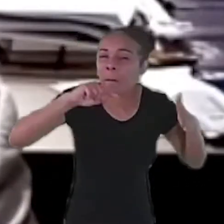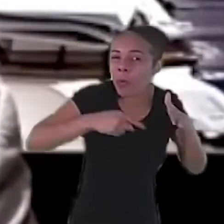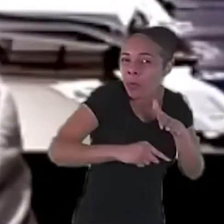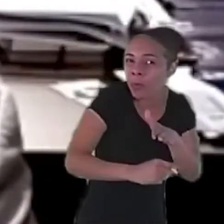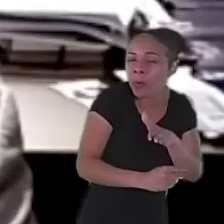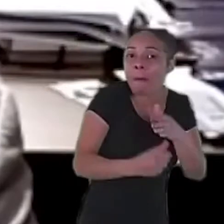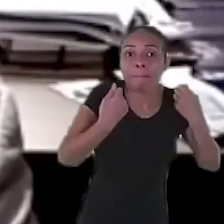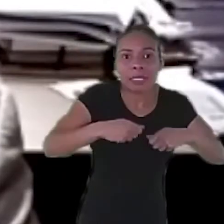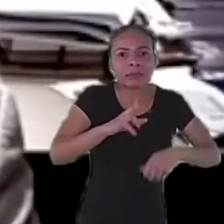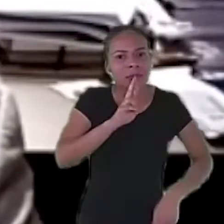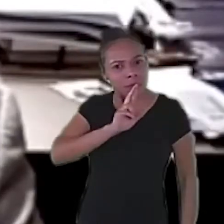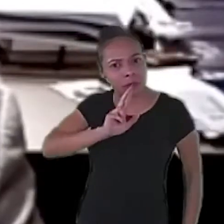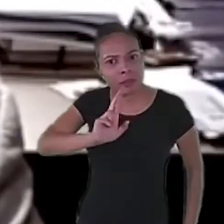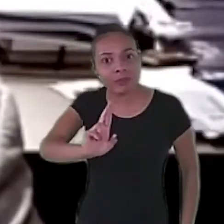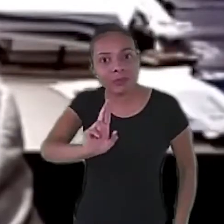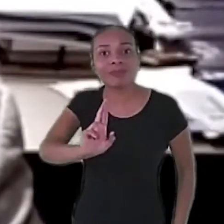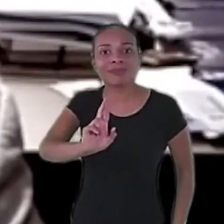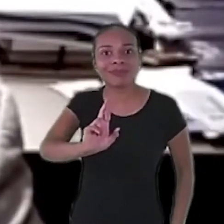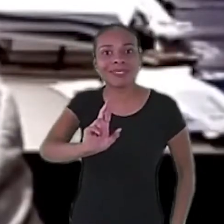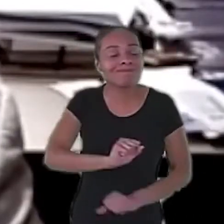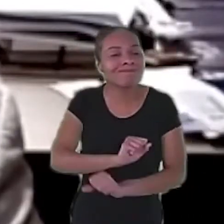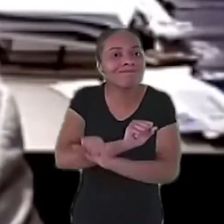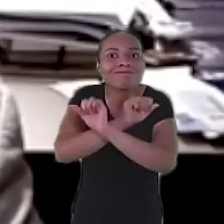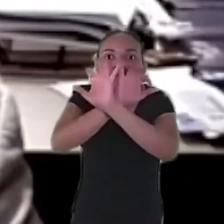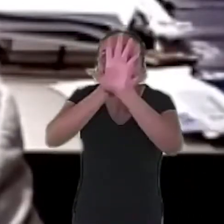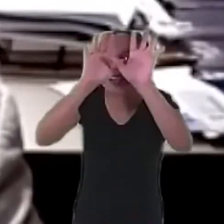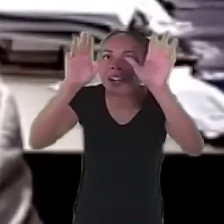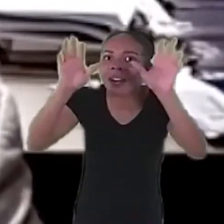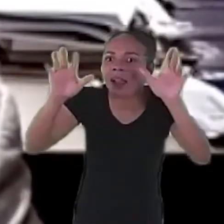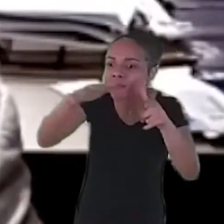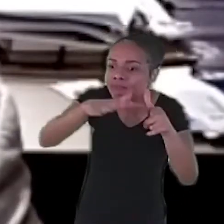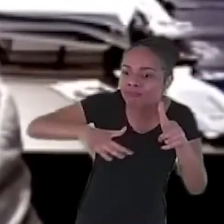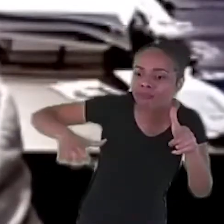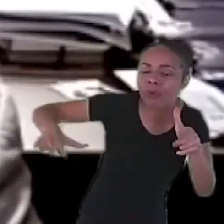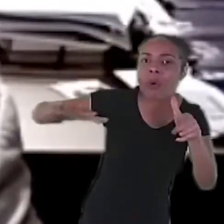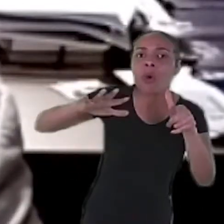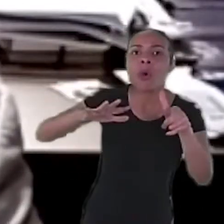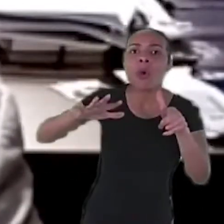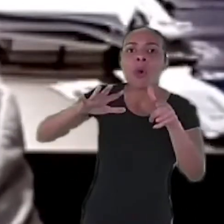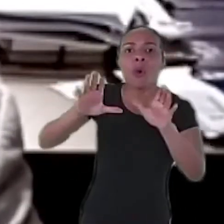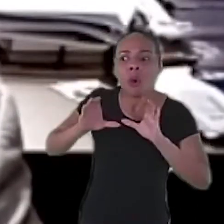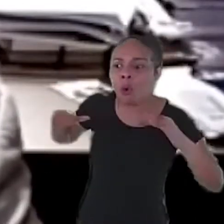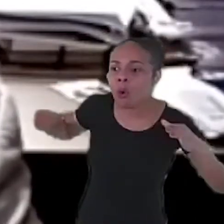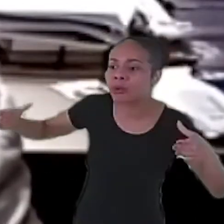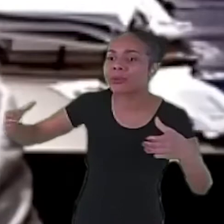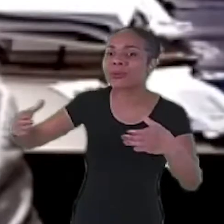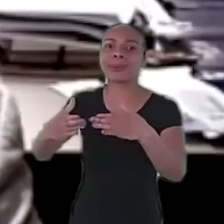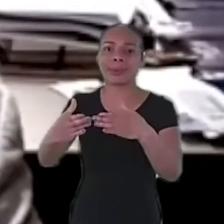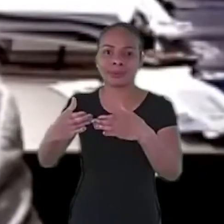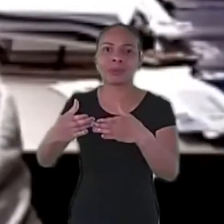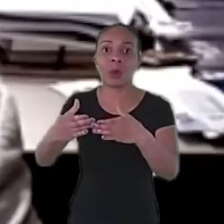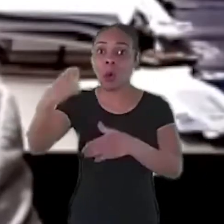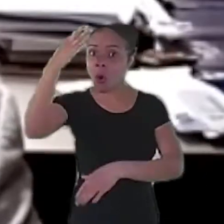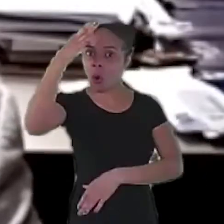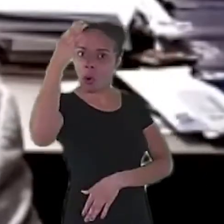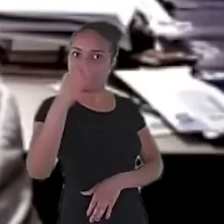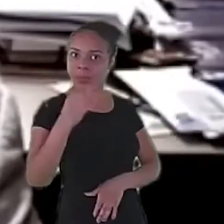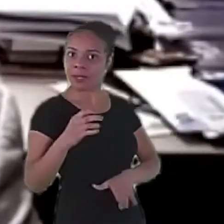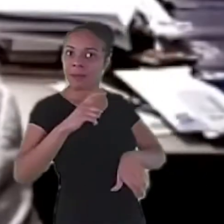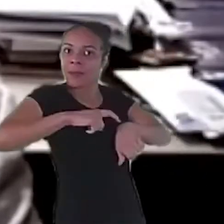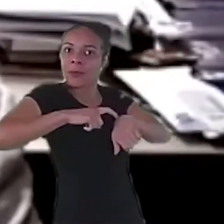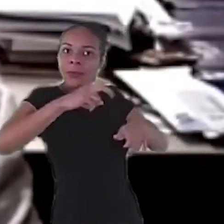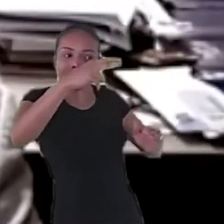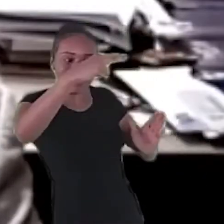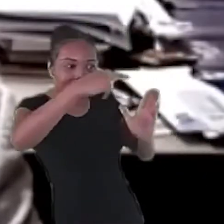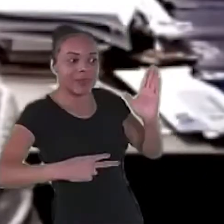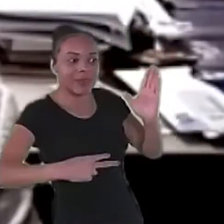ter legitimidade do coletivo e, portanto, embora eu tenha posições pessoais e individuais